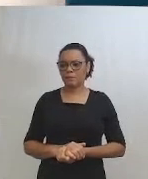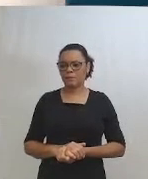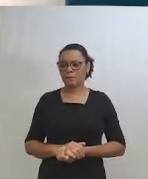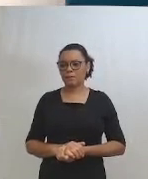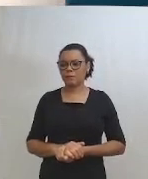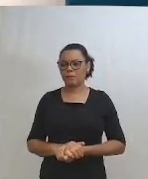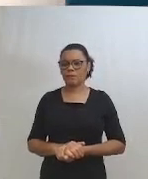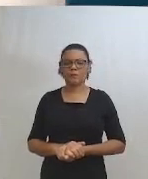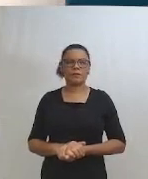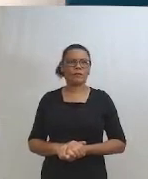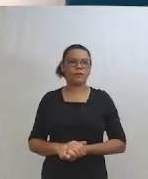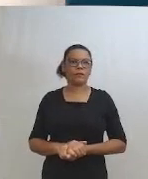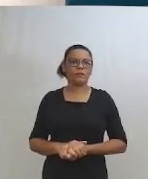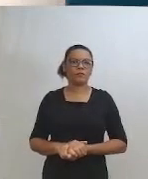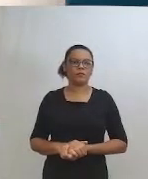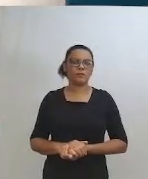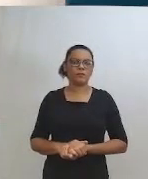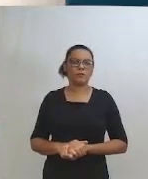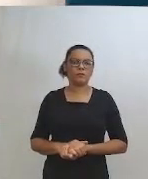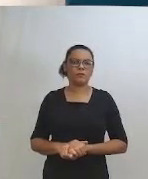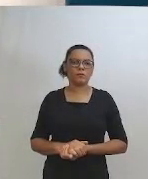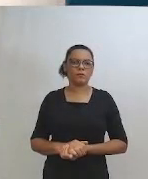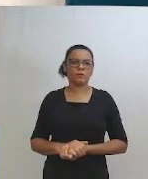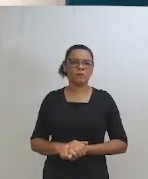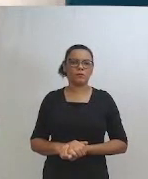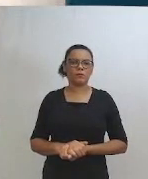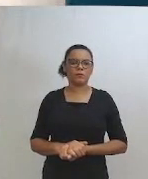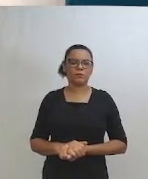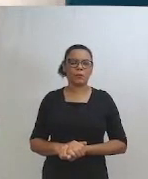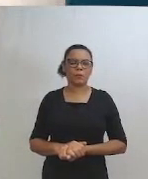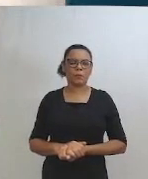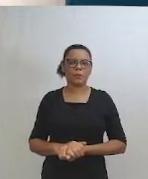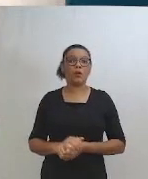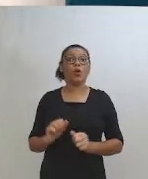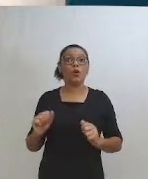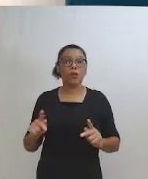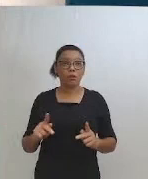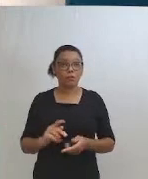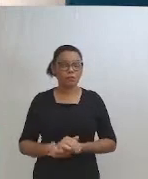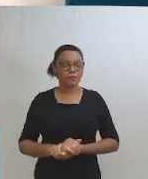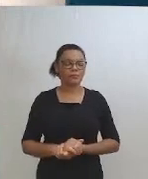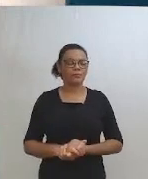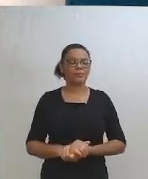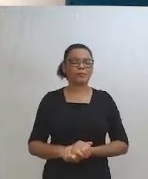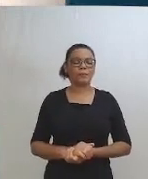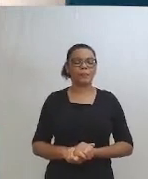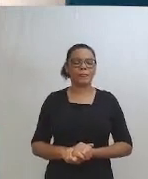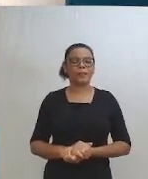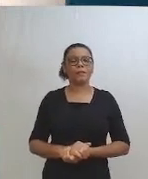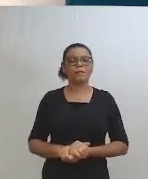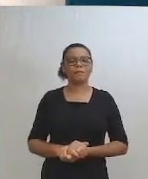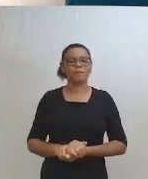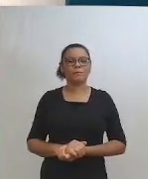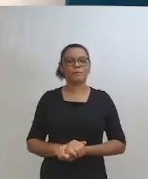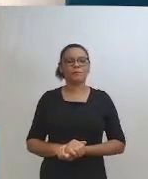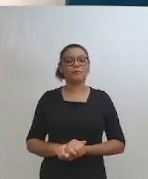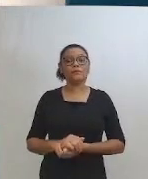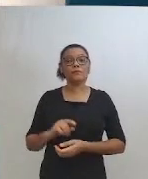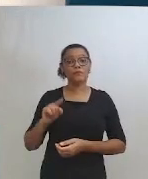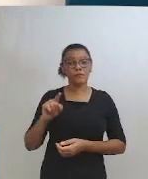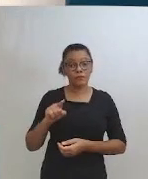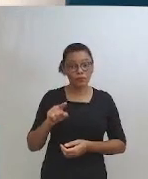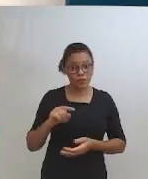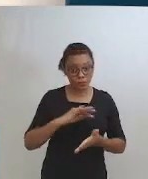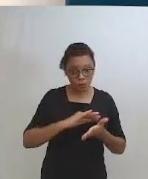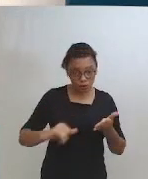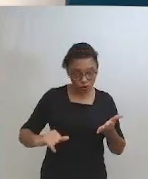Pronto. Doutor Henrique. Oi, não. Fala, cadê o ponto? Vossa Excelência dispensa a leitura do relatório? Está